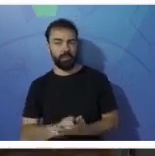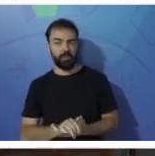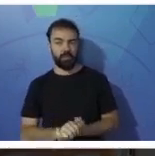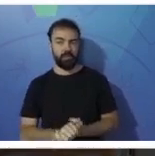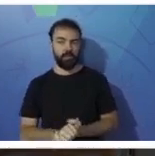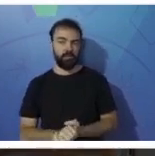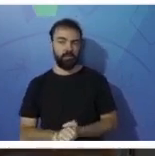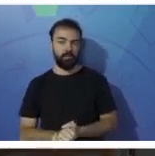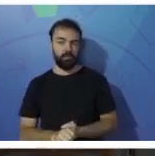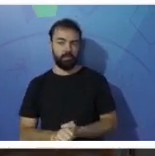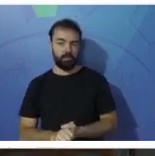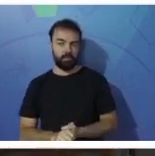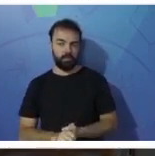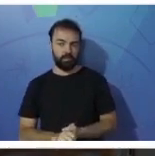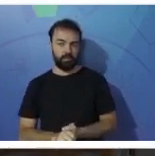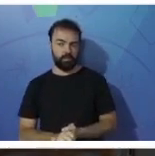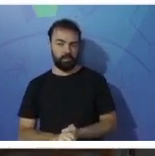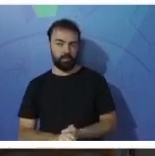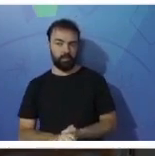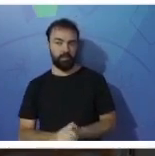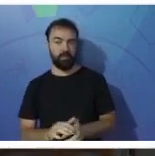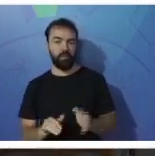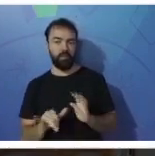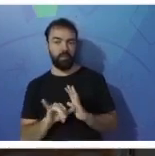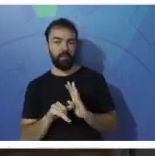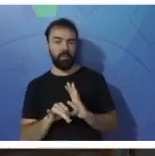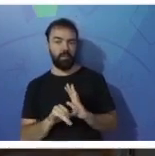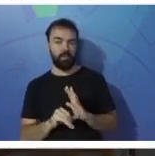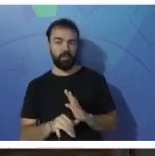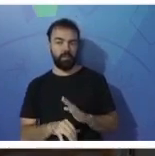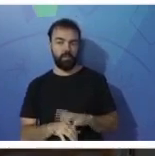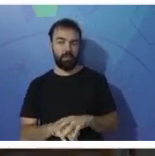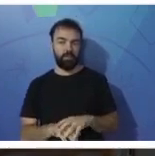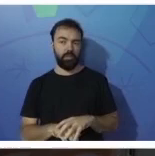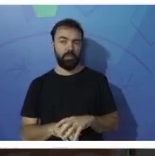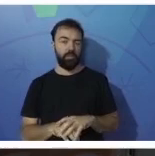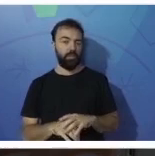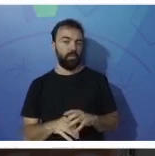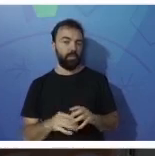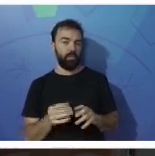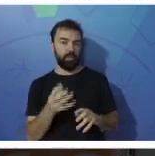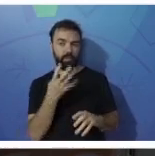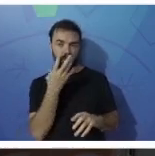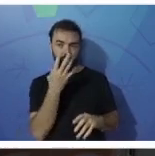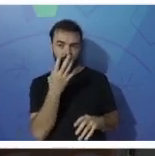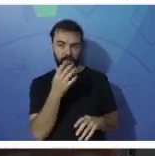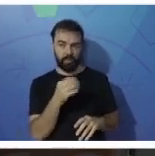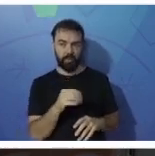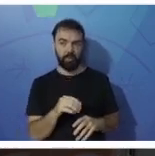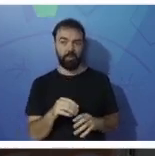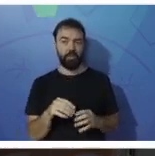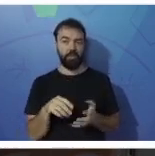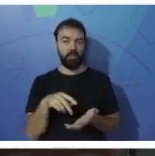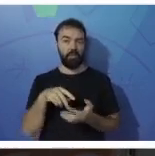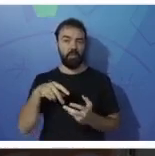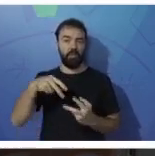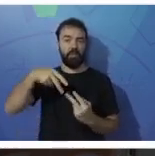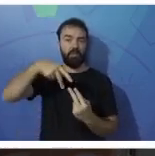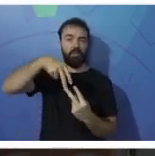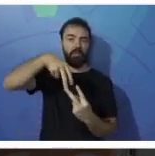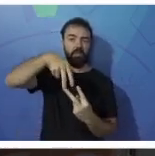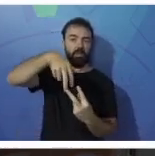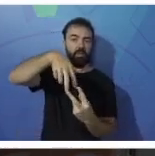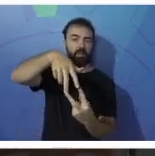vamos fazer esta fábula. O cachorro é. Perdão, eu falei o cachorro e o osso. É o cachorro e a sua sombra, tá? Porque